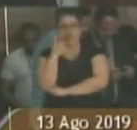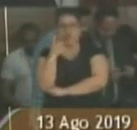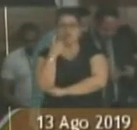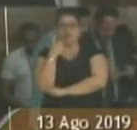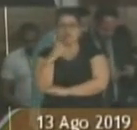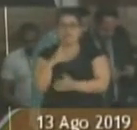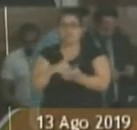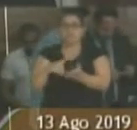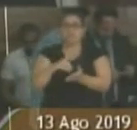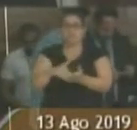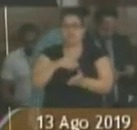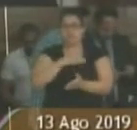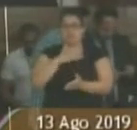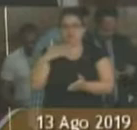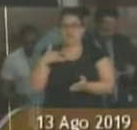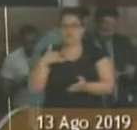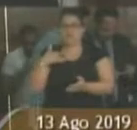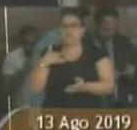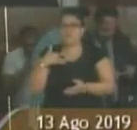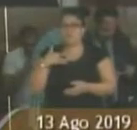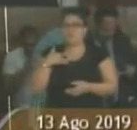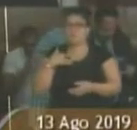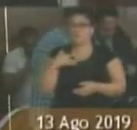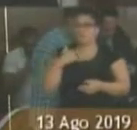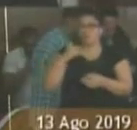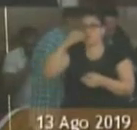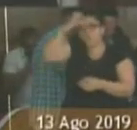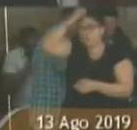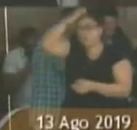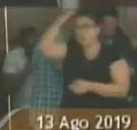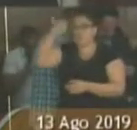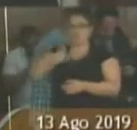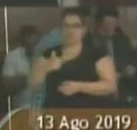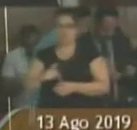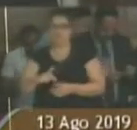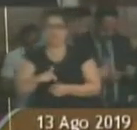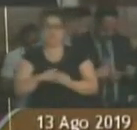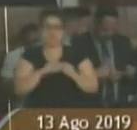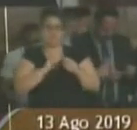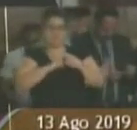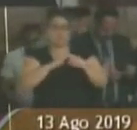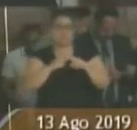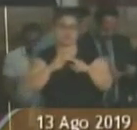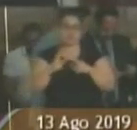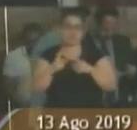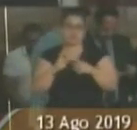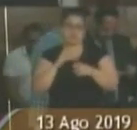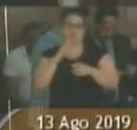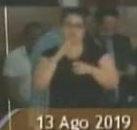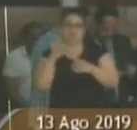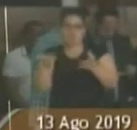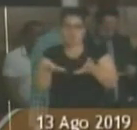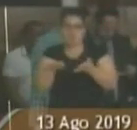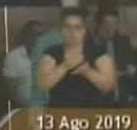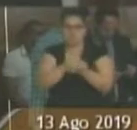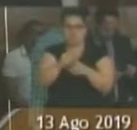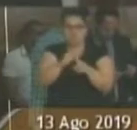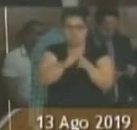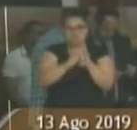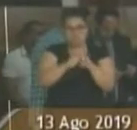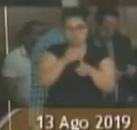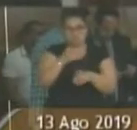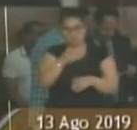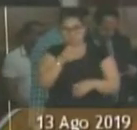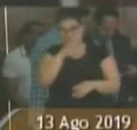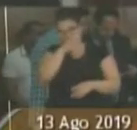dar um fôlego para ele, não tem coragem de trazer para o município, prefere alugar uma clínica para poder fazer. É